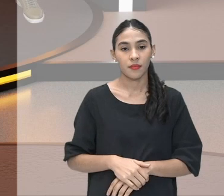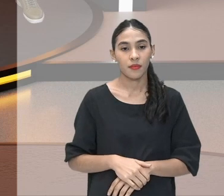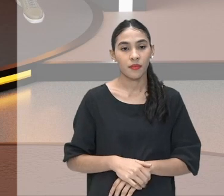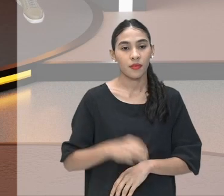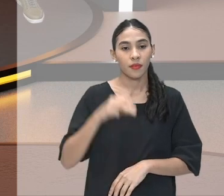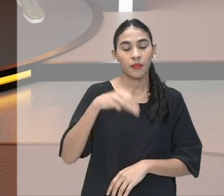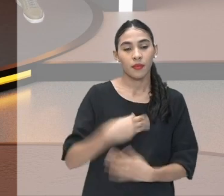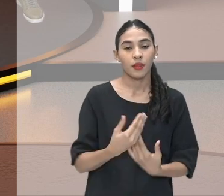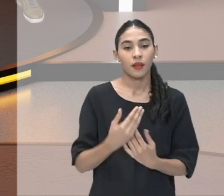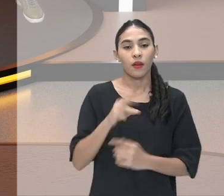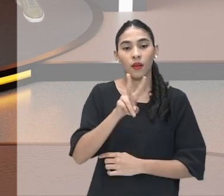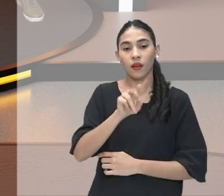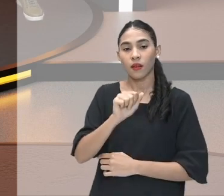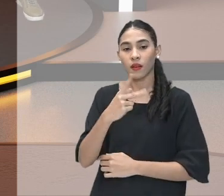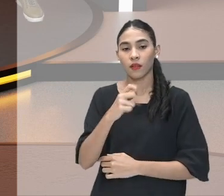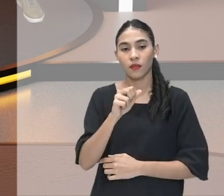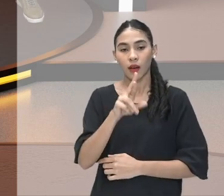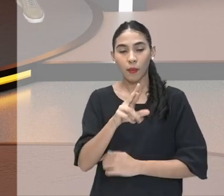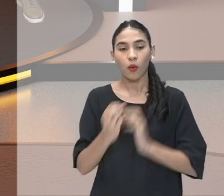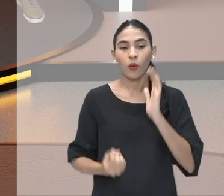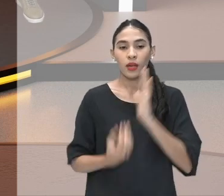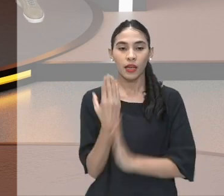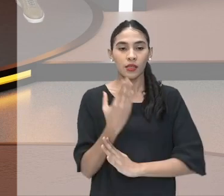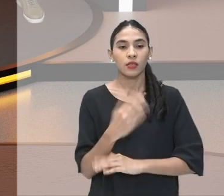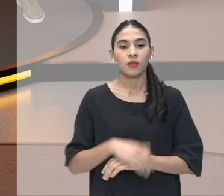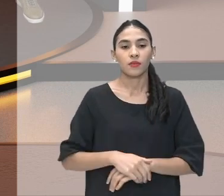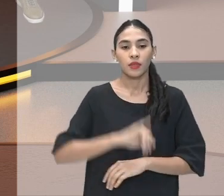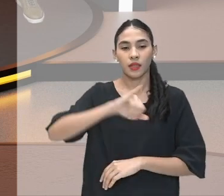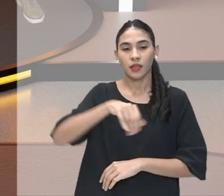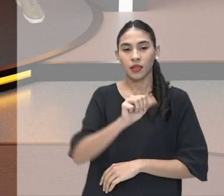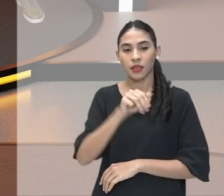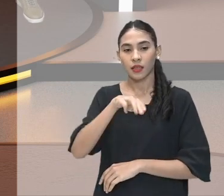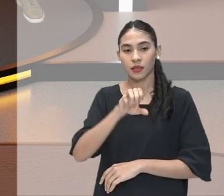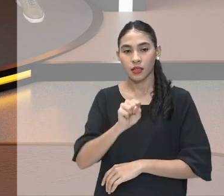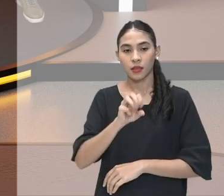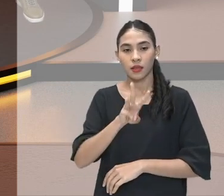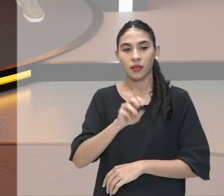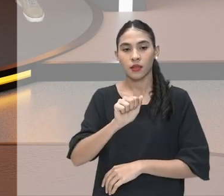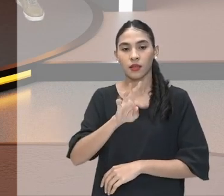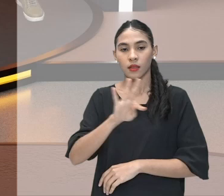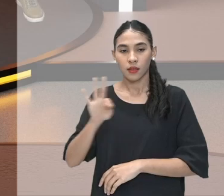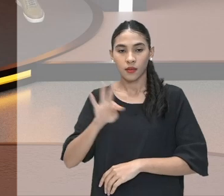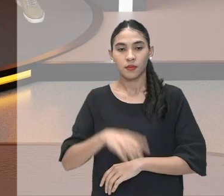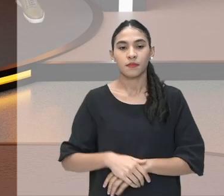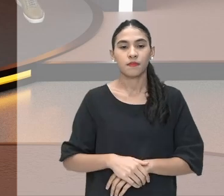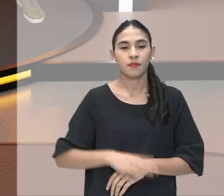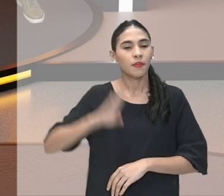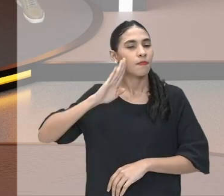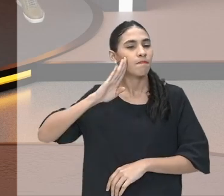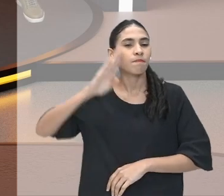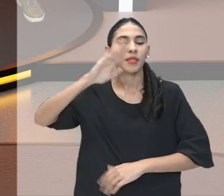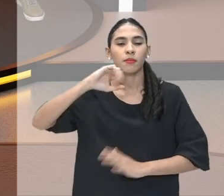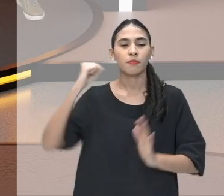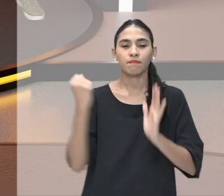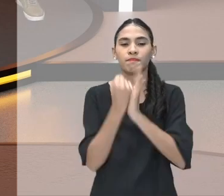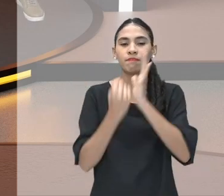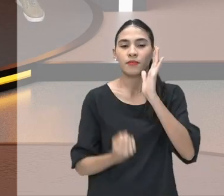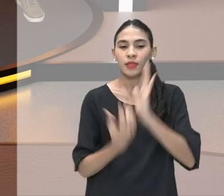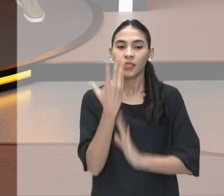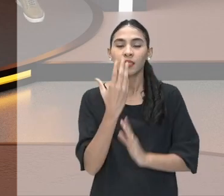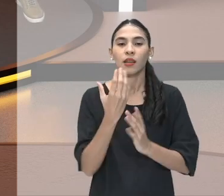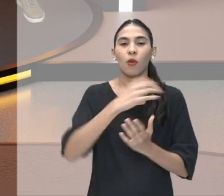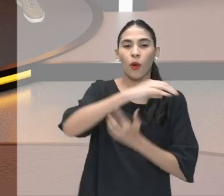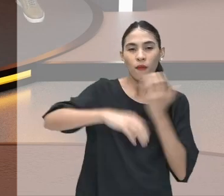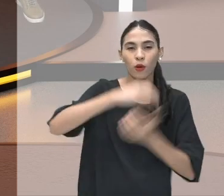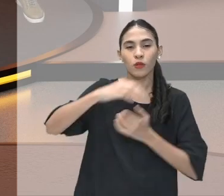a máquina a vapor de James Watt. Vejam lá. Uma das principais invenções da Revolução